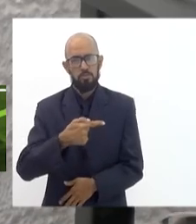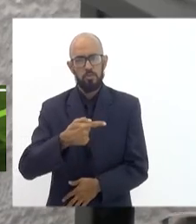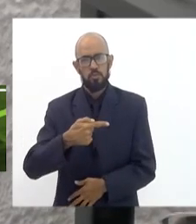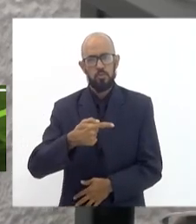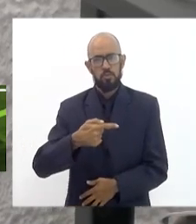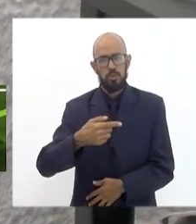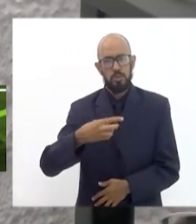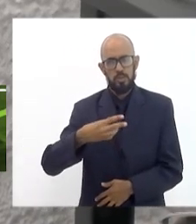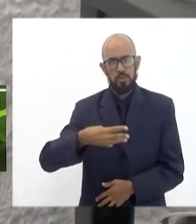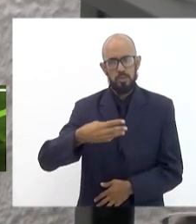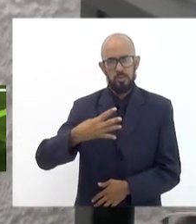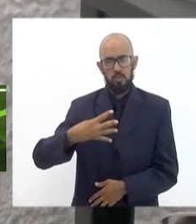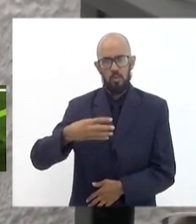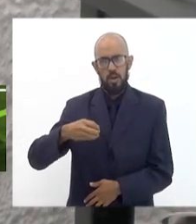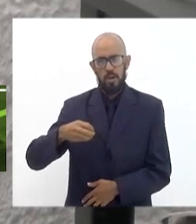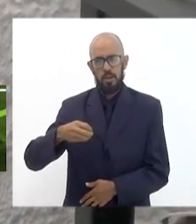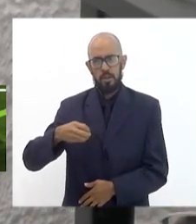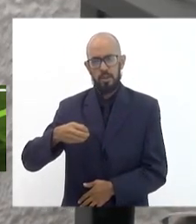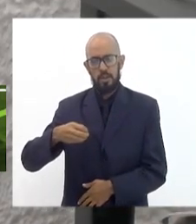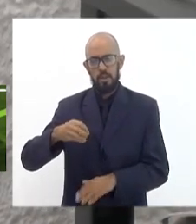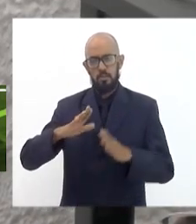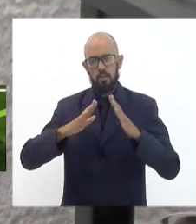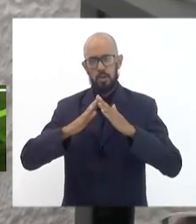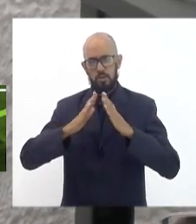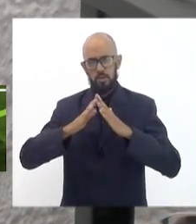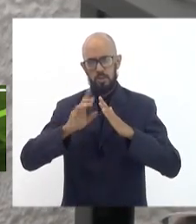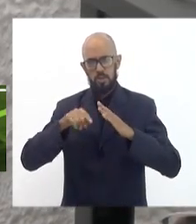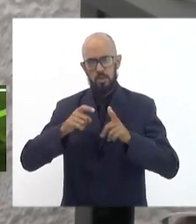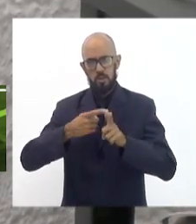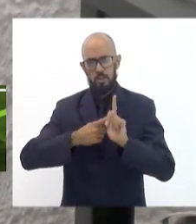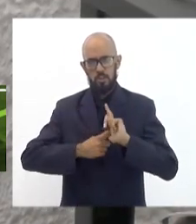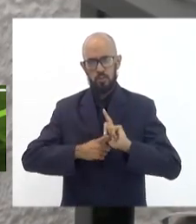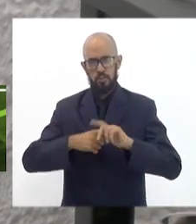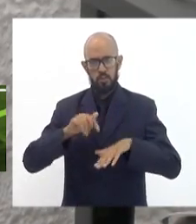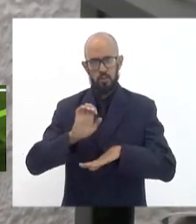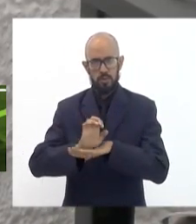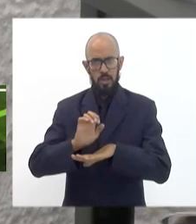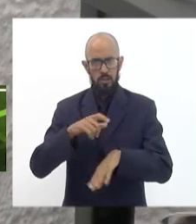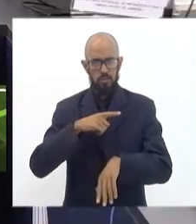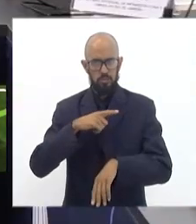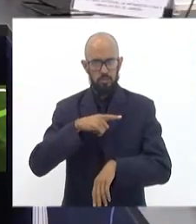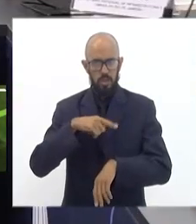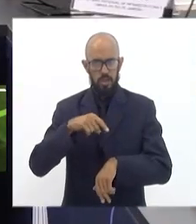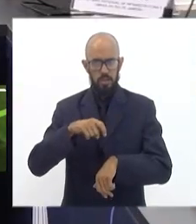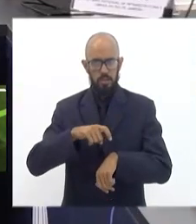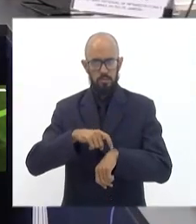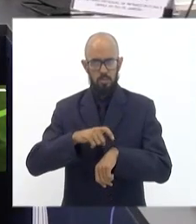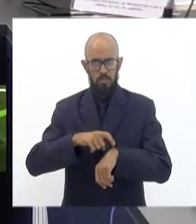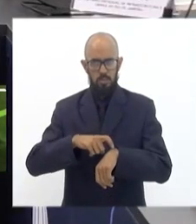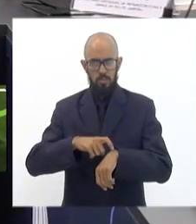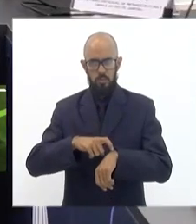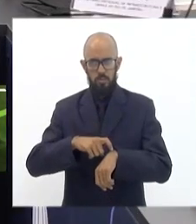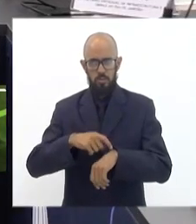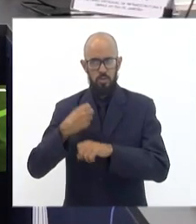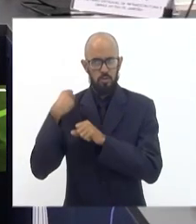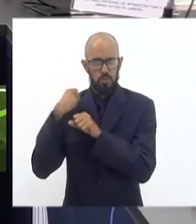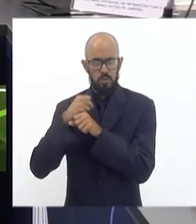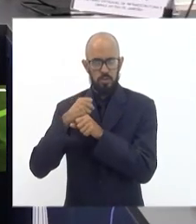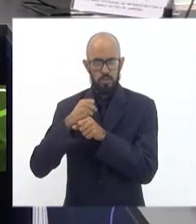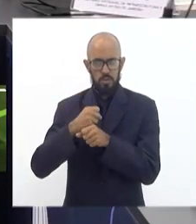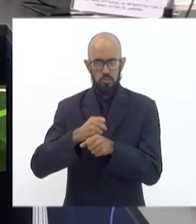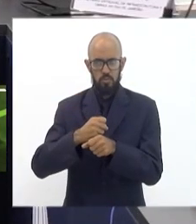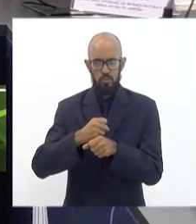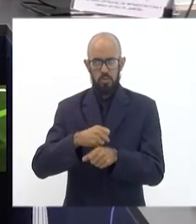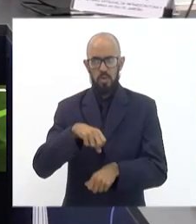moradias que uma dívida que o Estado tem com as pessoas ao longo desses anos por exemplo